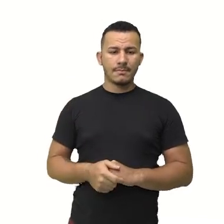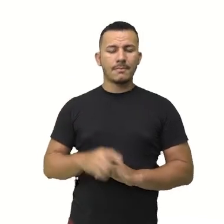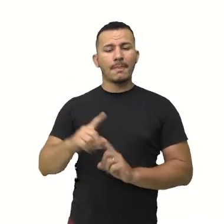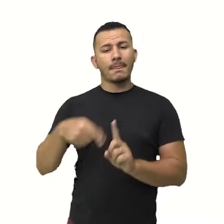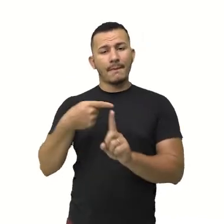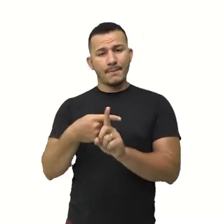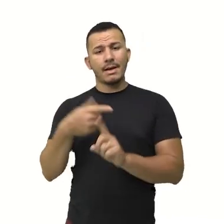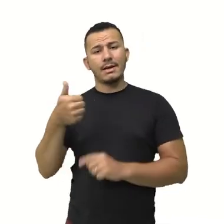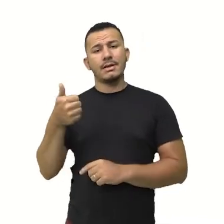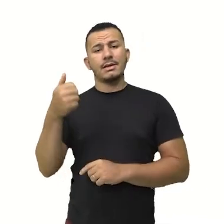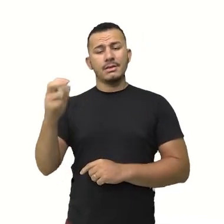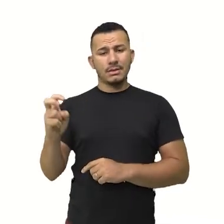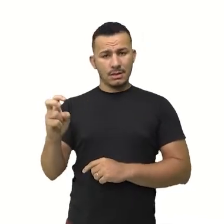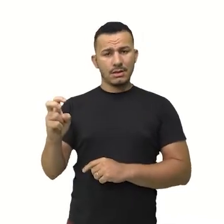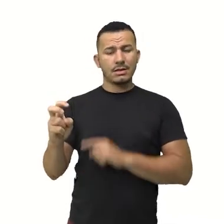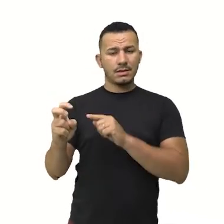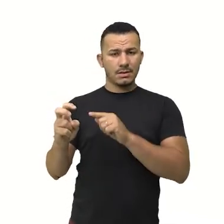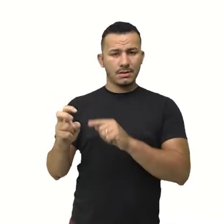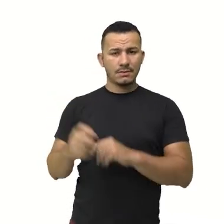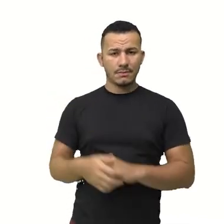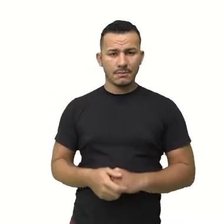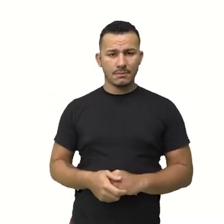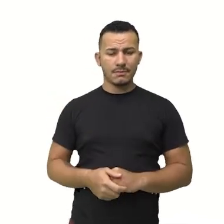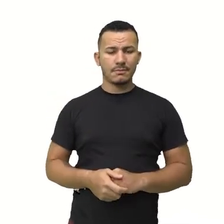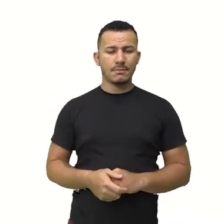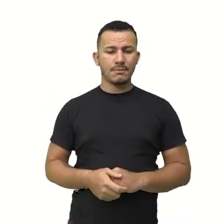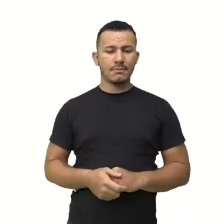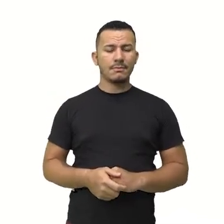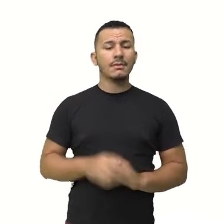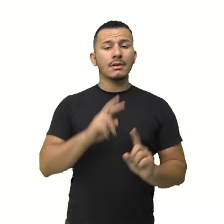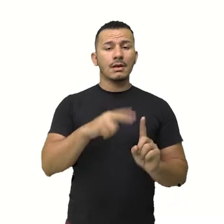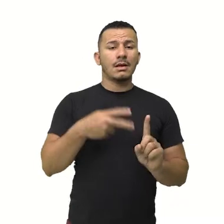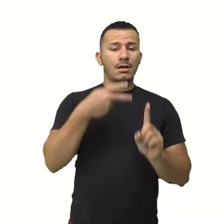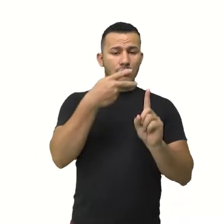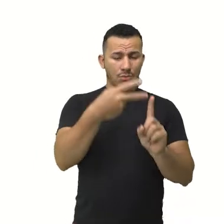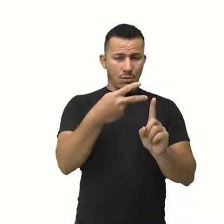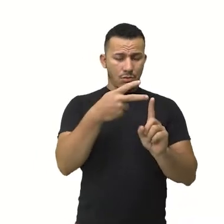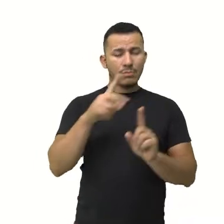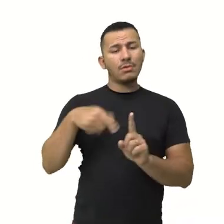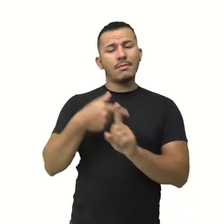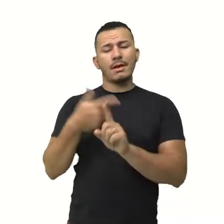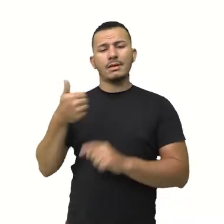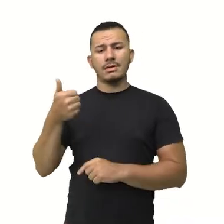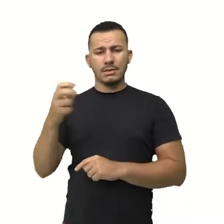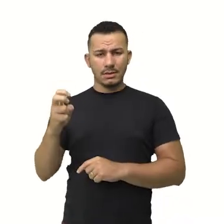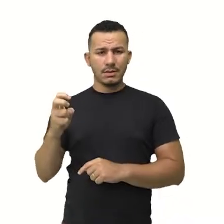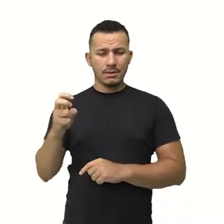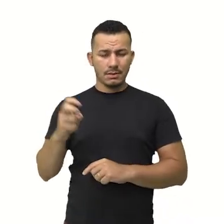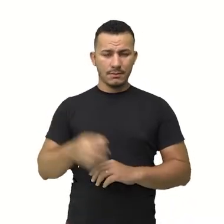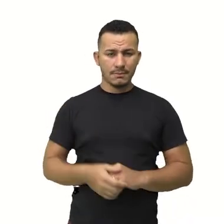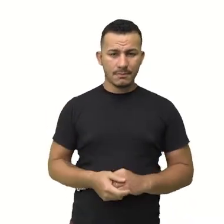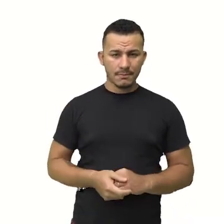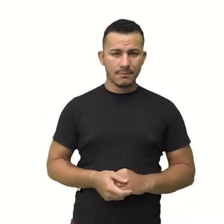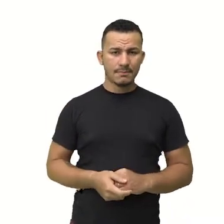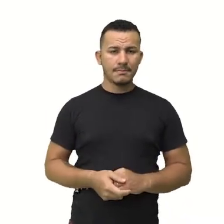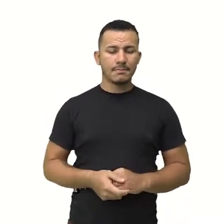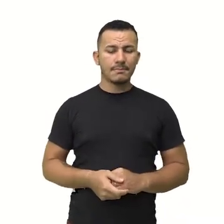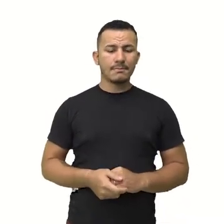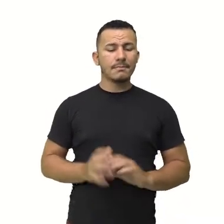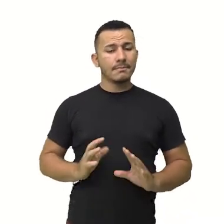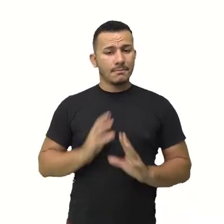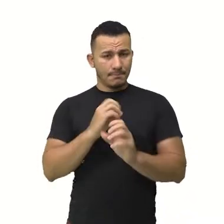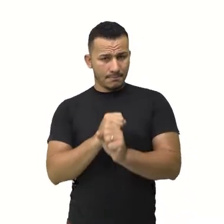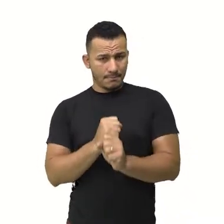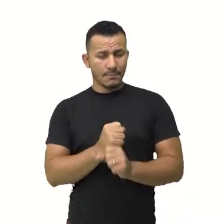mais 15, né? Que era isso, olha, o dobro da quantidade que possui, mais 15 dá para comprar o objeto exatamente. Então, só vamos